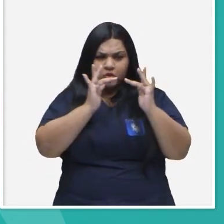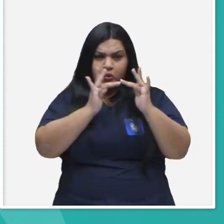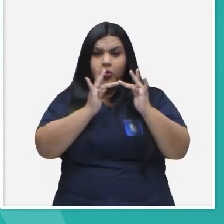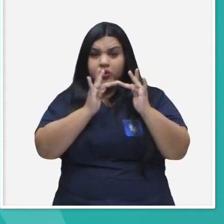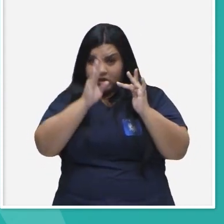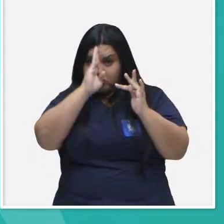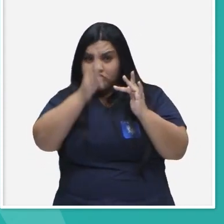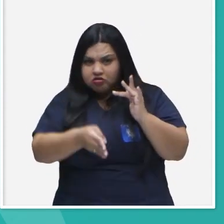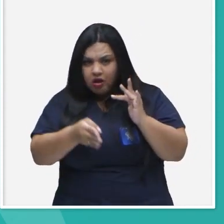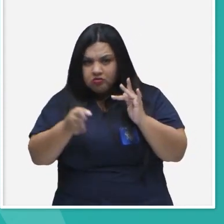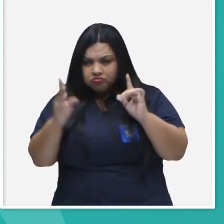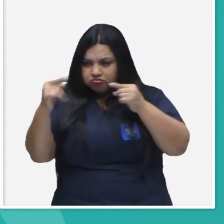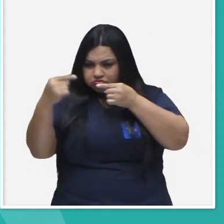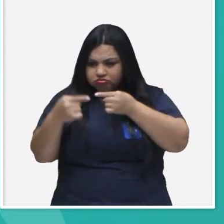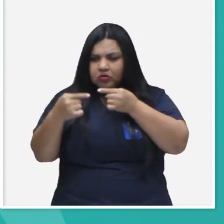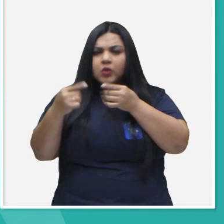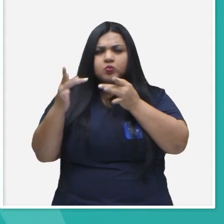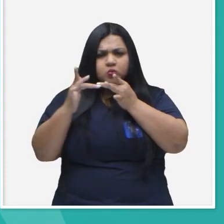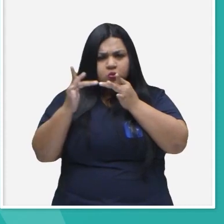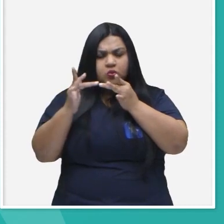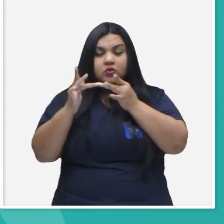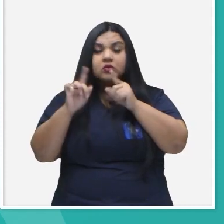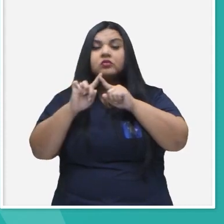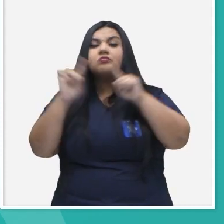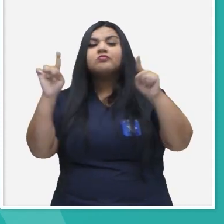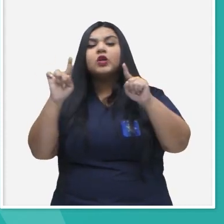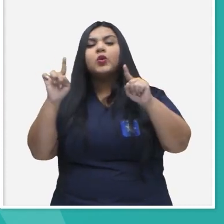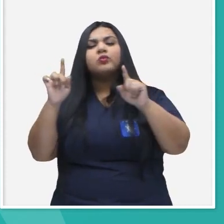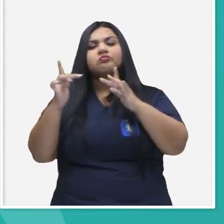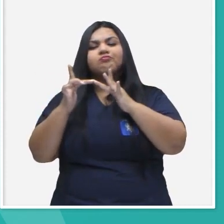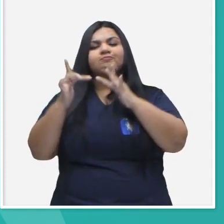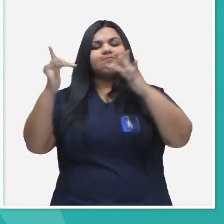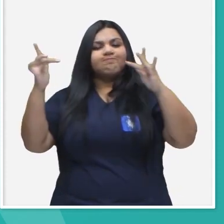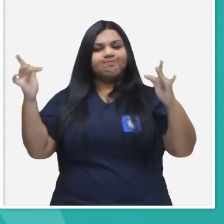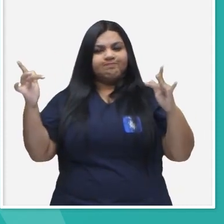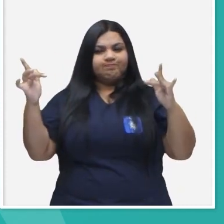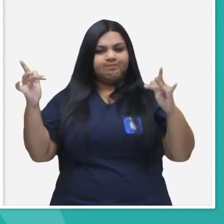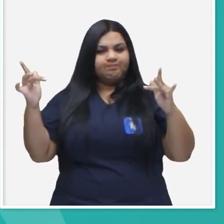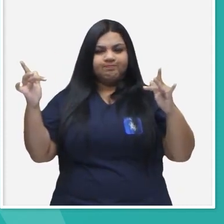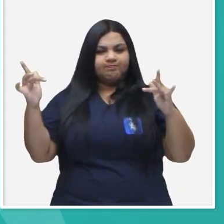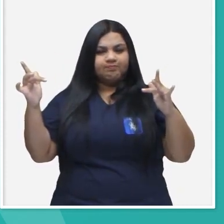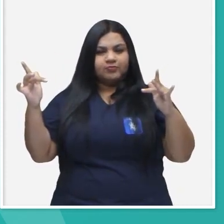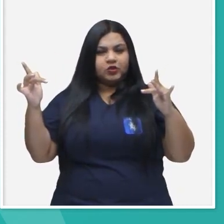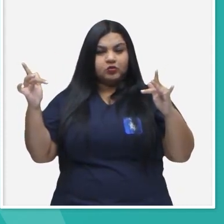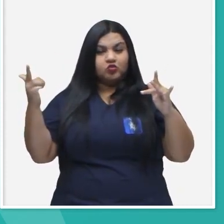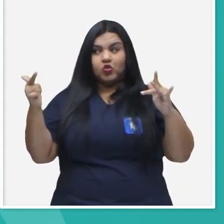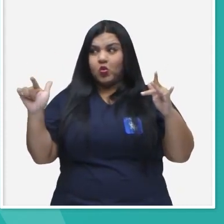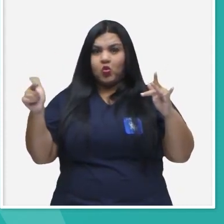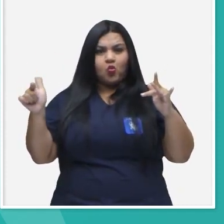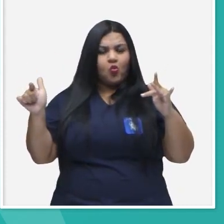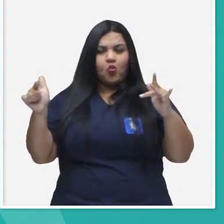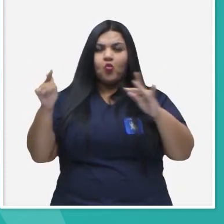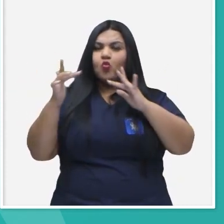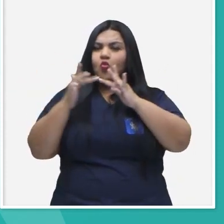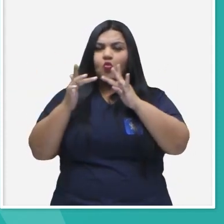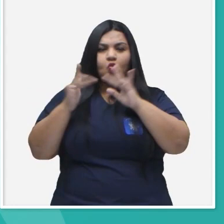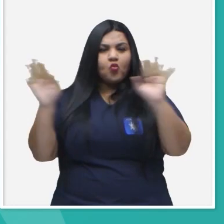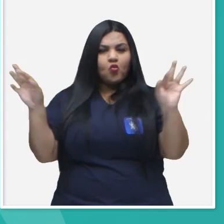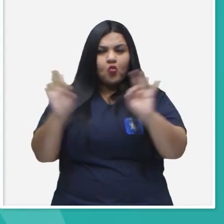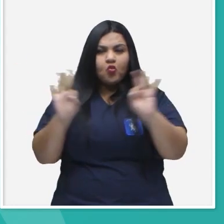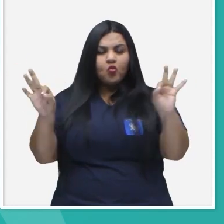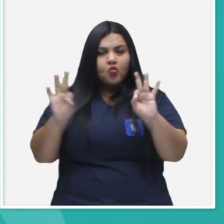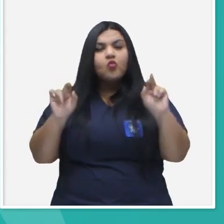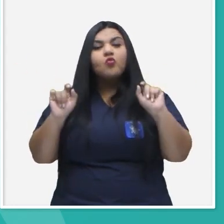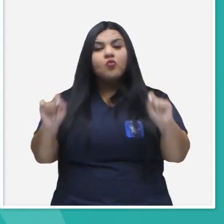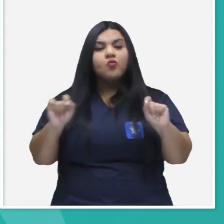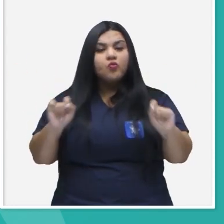direto com o meu adversário, já no sem interação, eu não tenho contato nenhum, ou